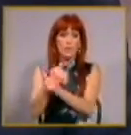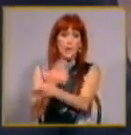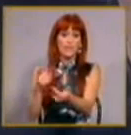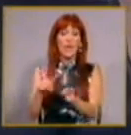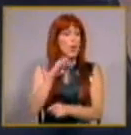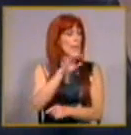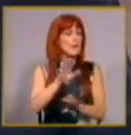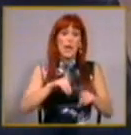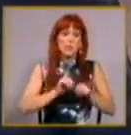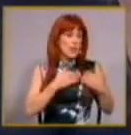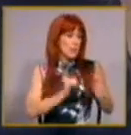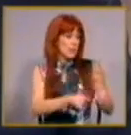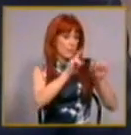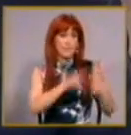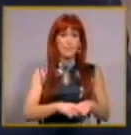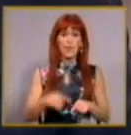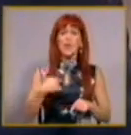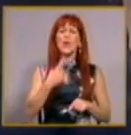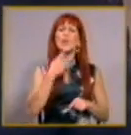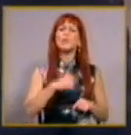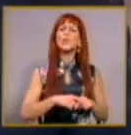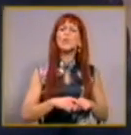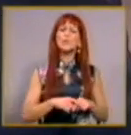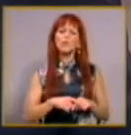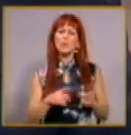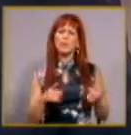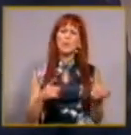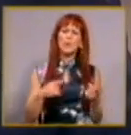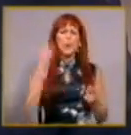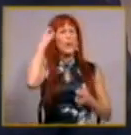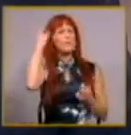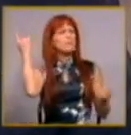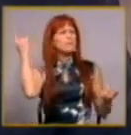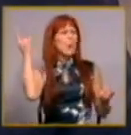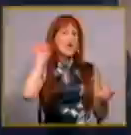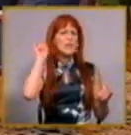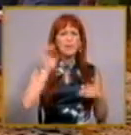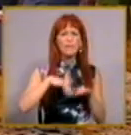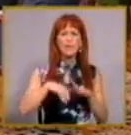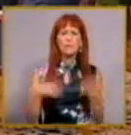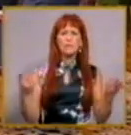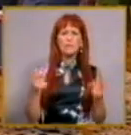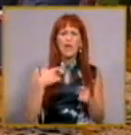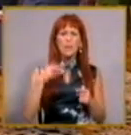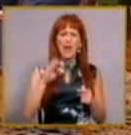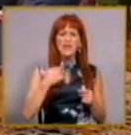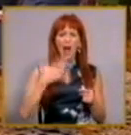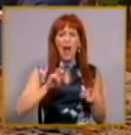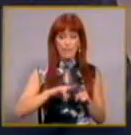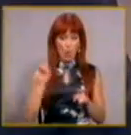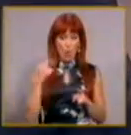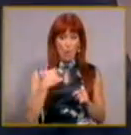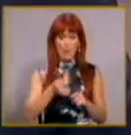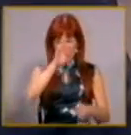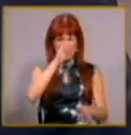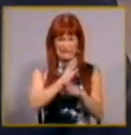o Partido Socialista tem que assumir a sua responsabilidade. Eu perguntava, e era um raciocínio que eu acho que era importante fazermos, teria o Partido Socialista a mesma